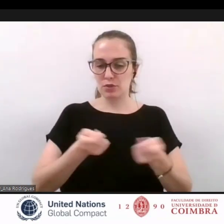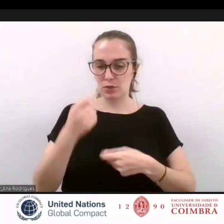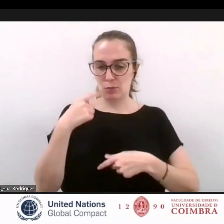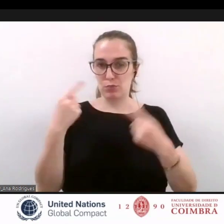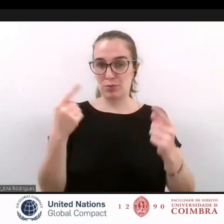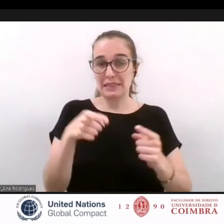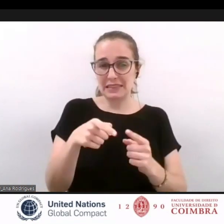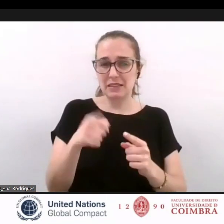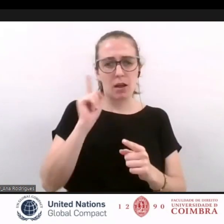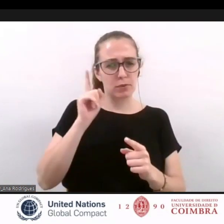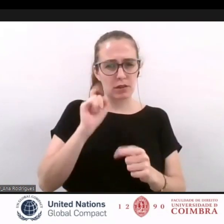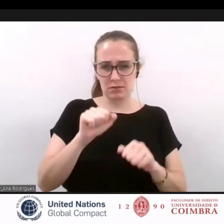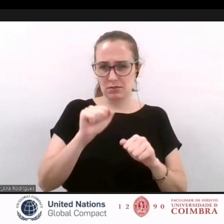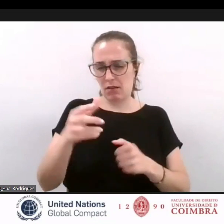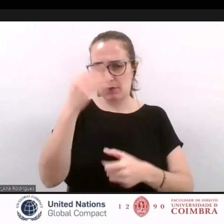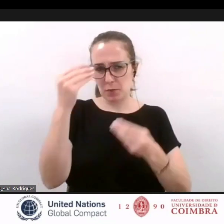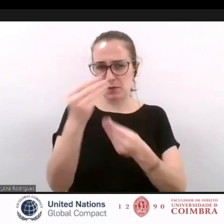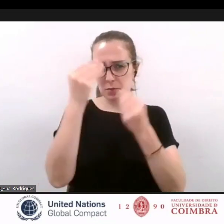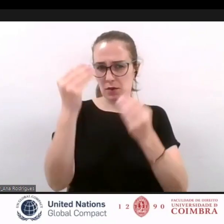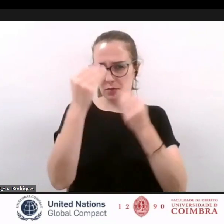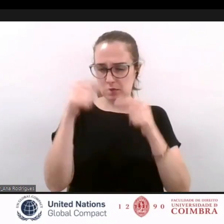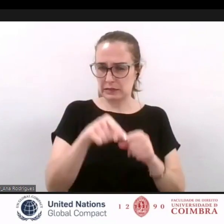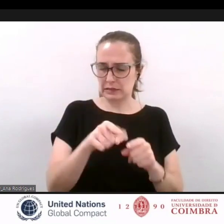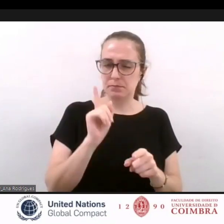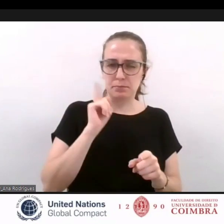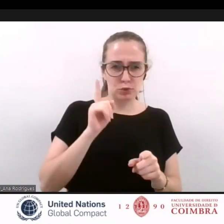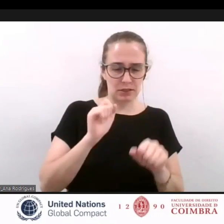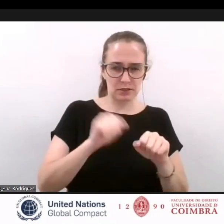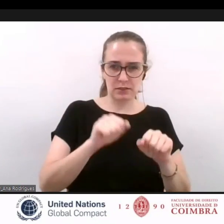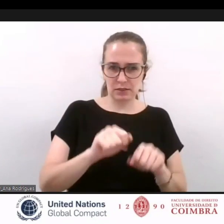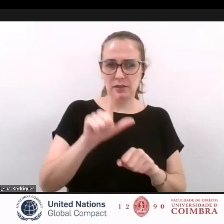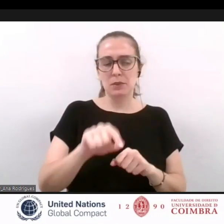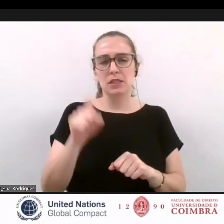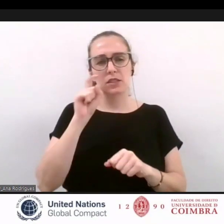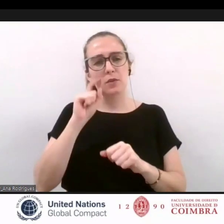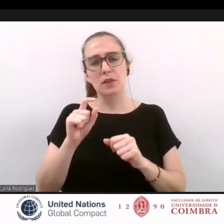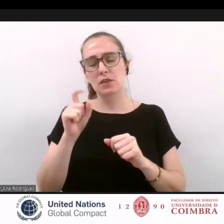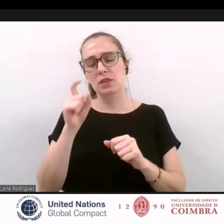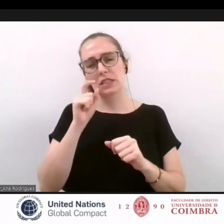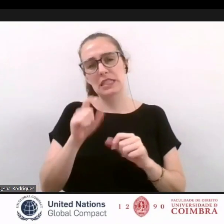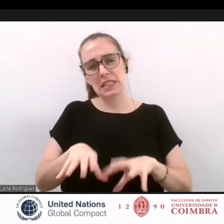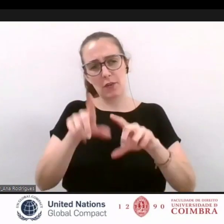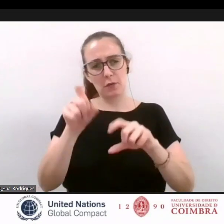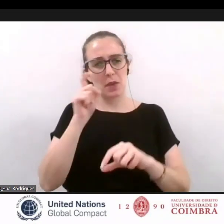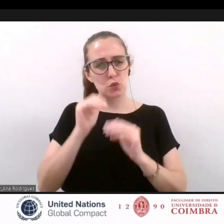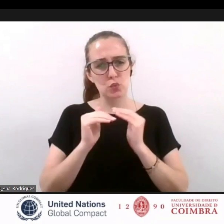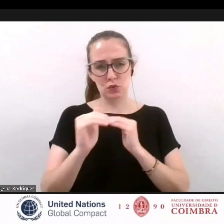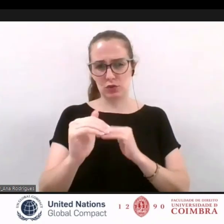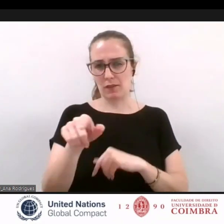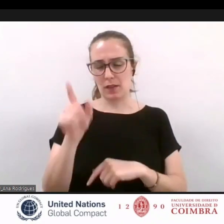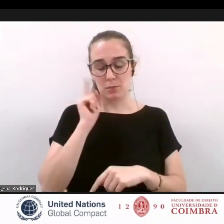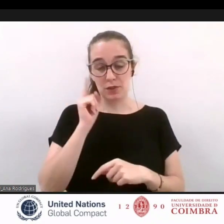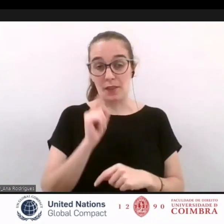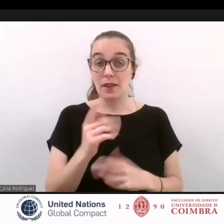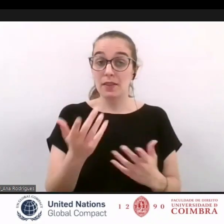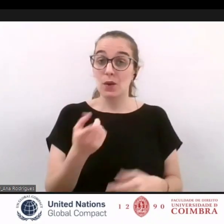é essencial para alcançar os Objetivos de Desenvolvimento Sustentável e ver a Agenda 2030 como uma prioridade. Portanto, é importante também